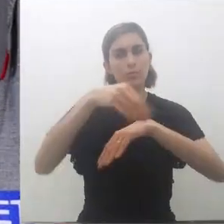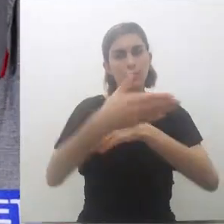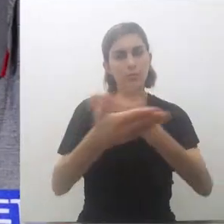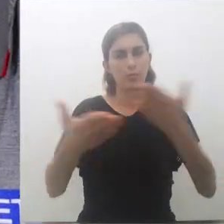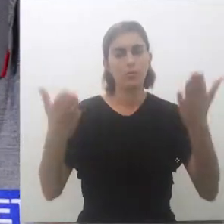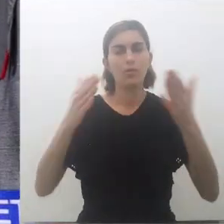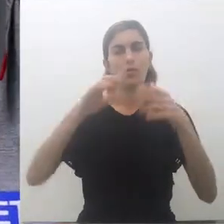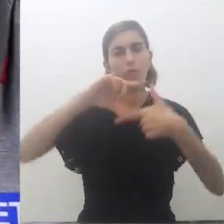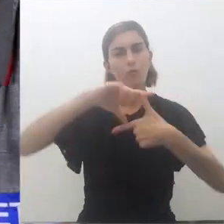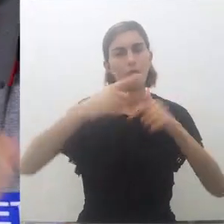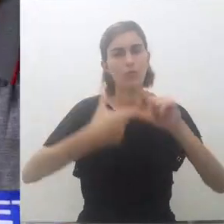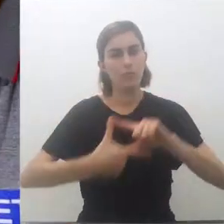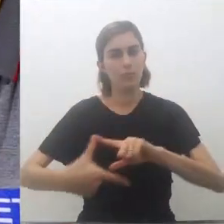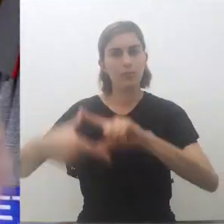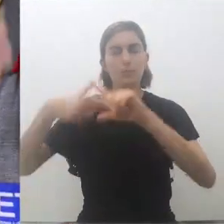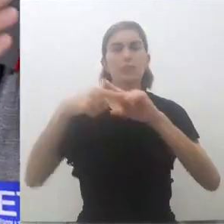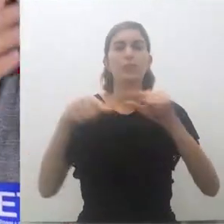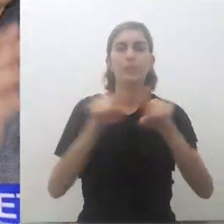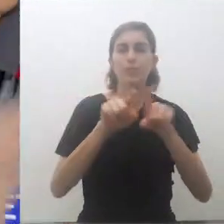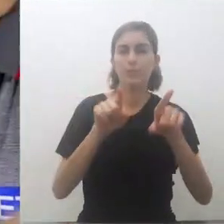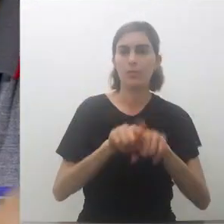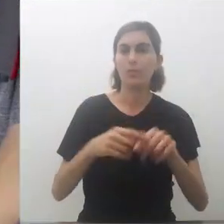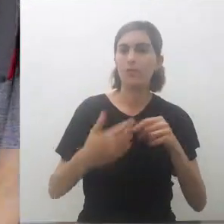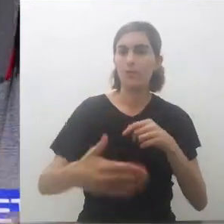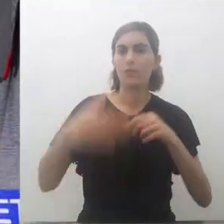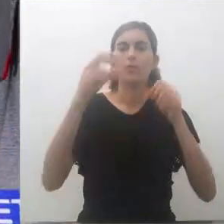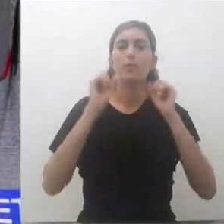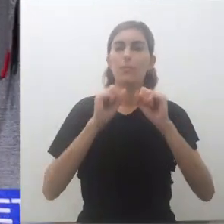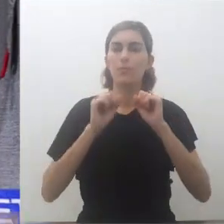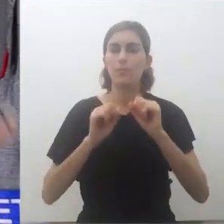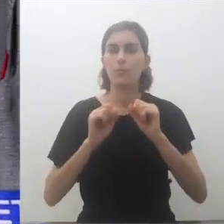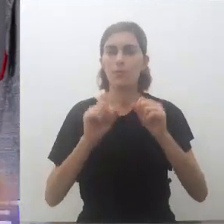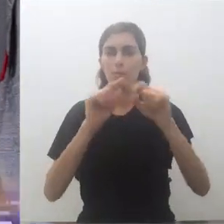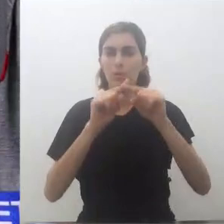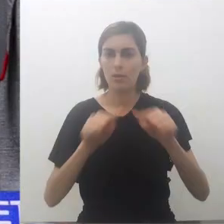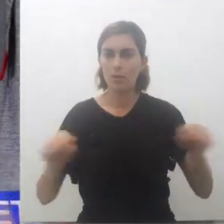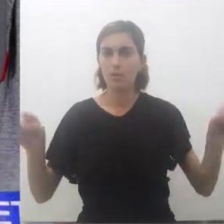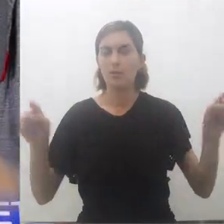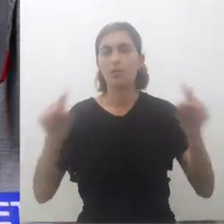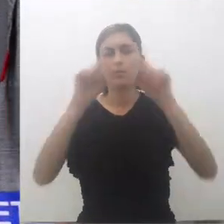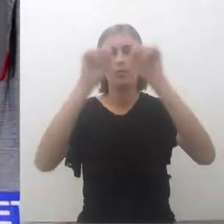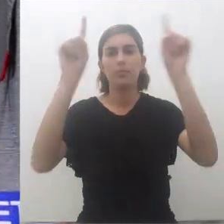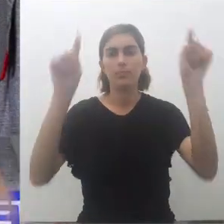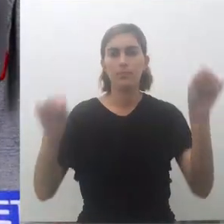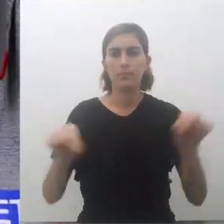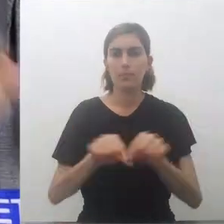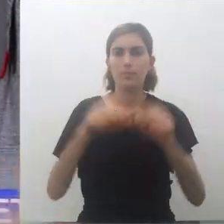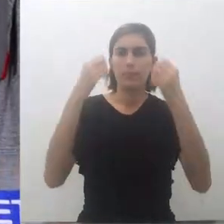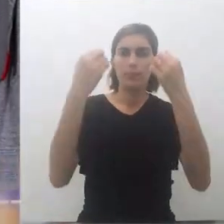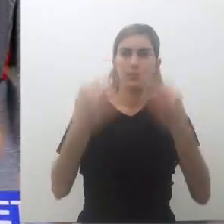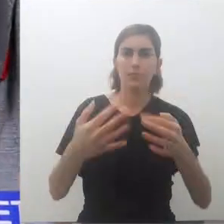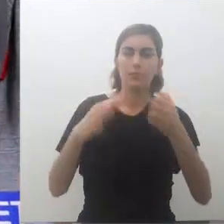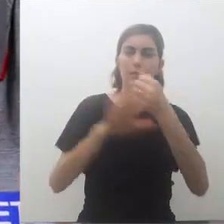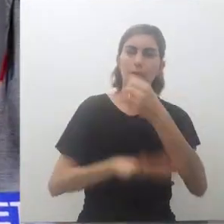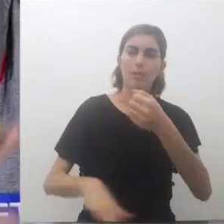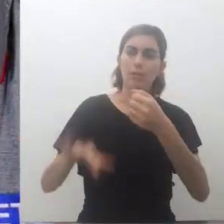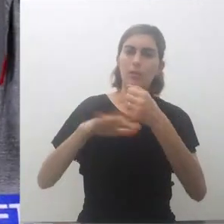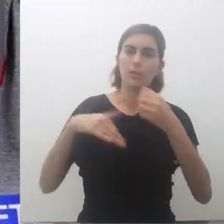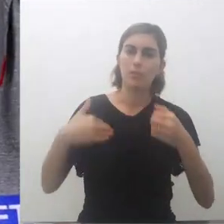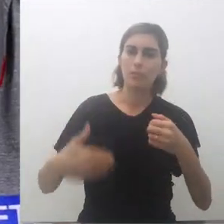geométricas básicas, que você vai poder, com linhas e traços, definir área, proporção,